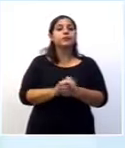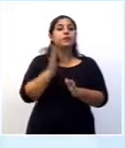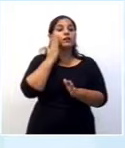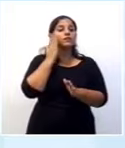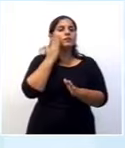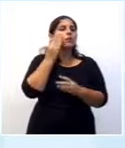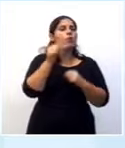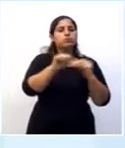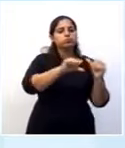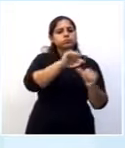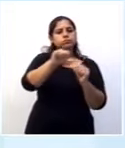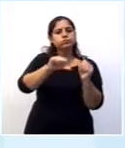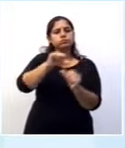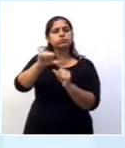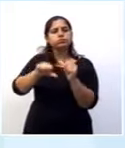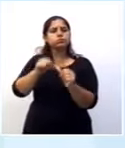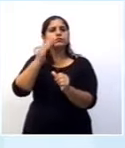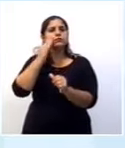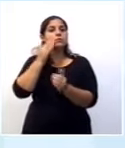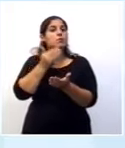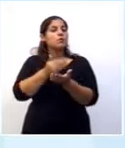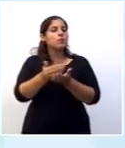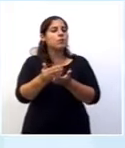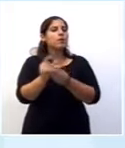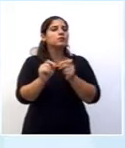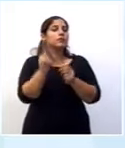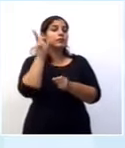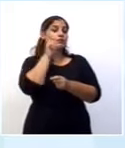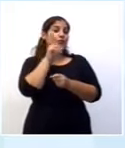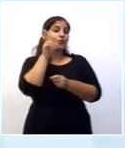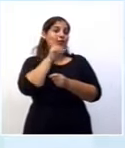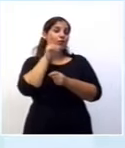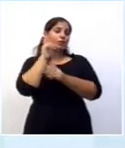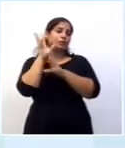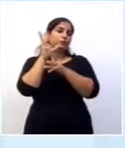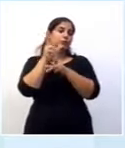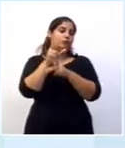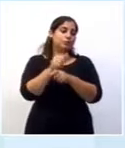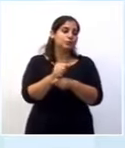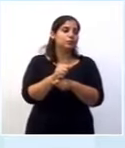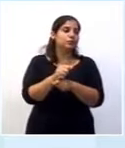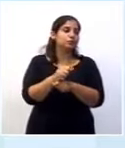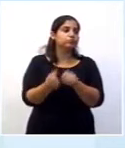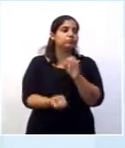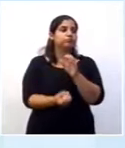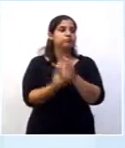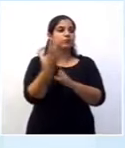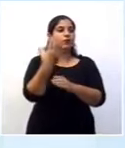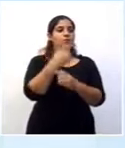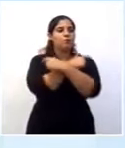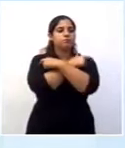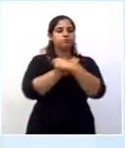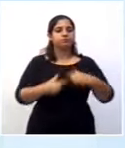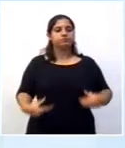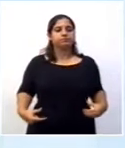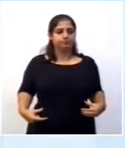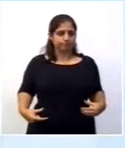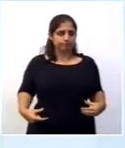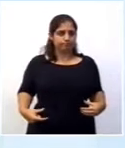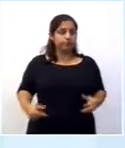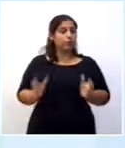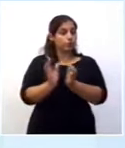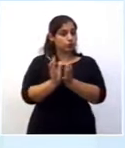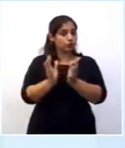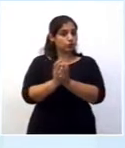essas mudanças que ocorreram, a gente vai iniciar um pouquinho com a história do movimento de bandeiras. Olha que bacana. O movimento